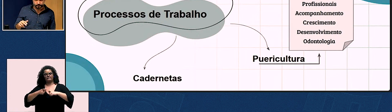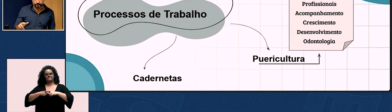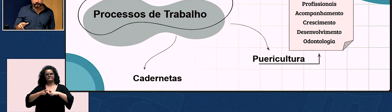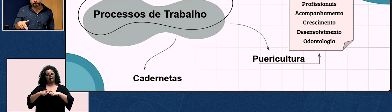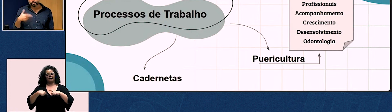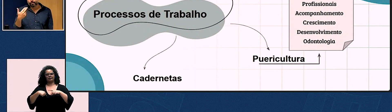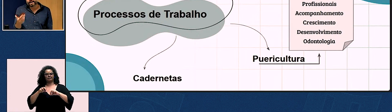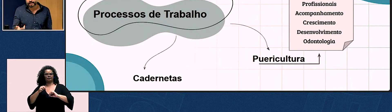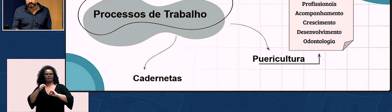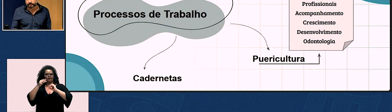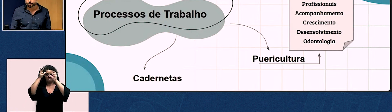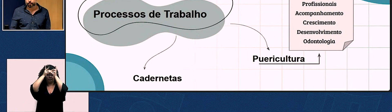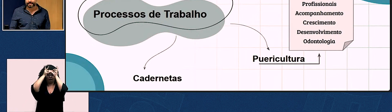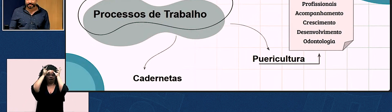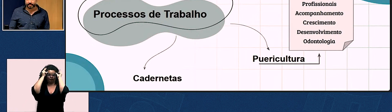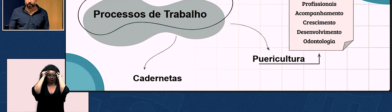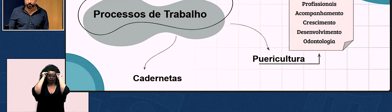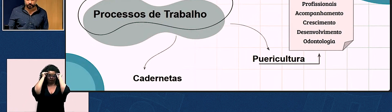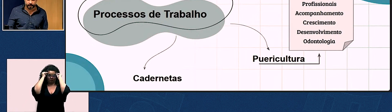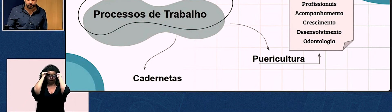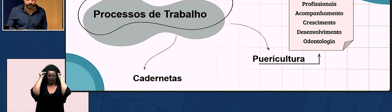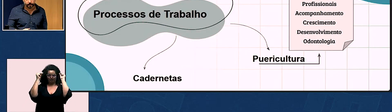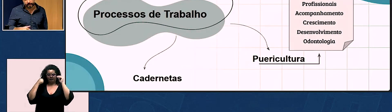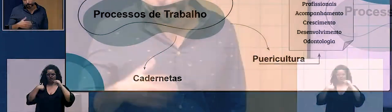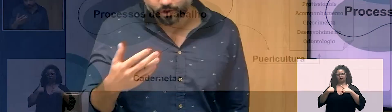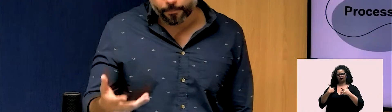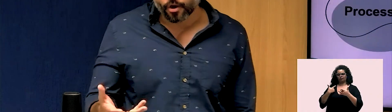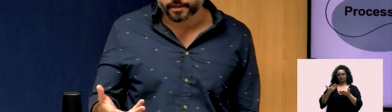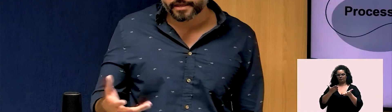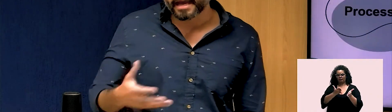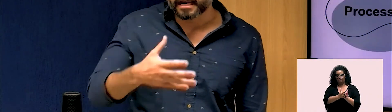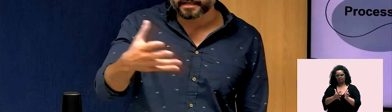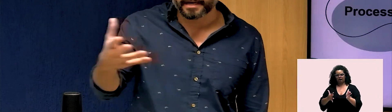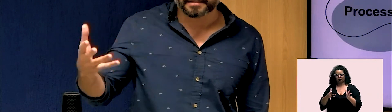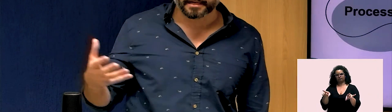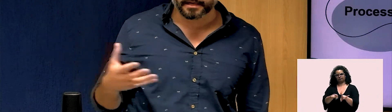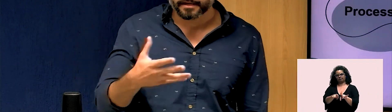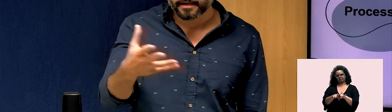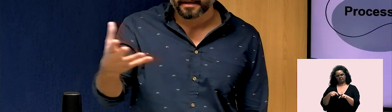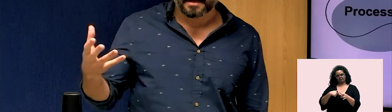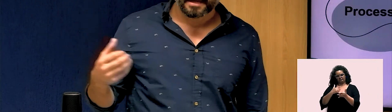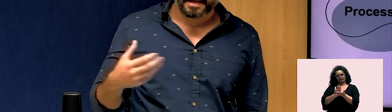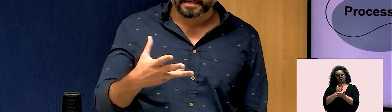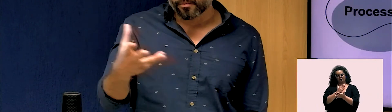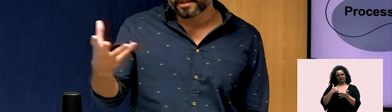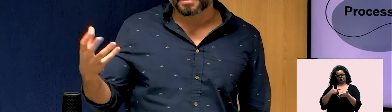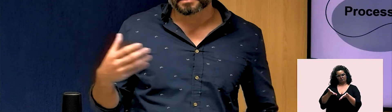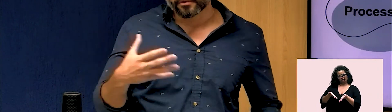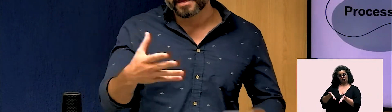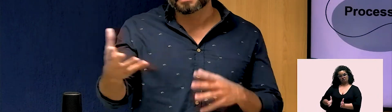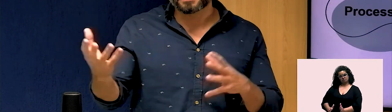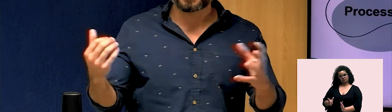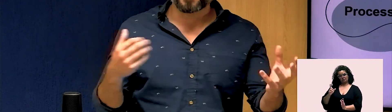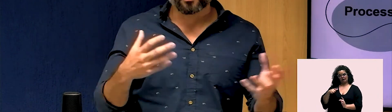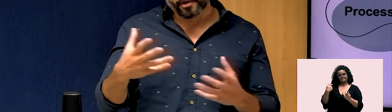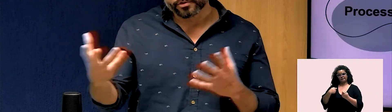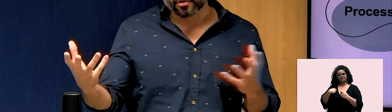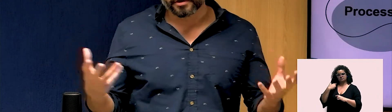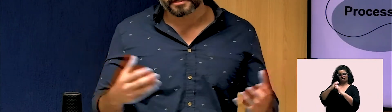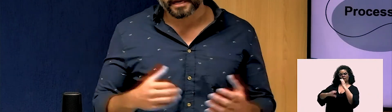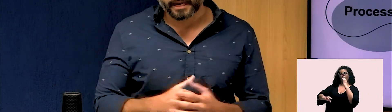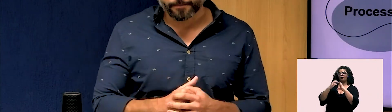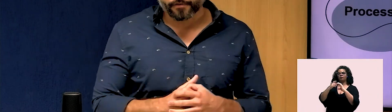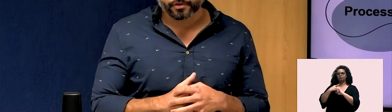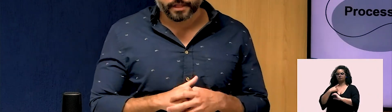enfermeiro durante a realização do pré-natal, né? Que é muito importante que haja essa comunicação e esse atendimento